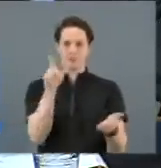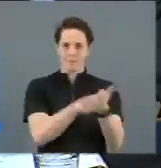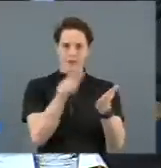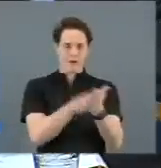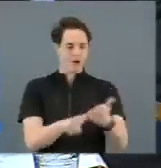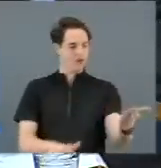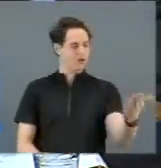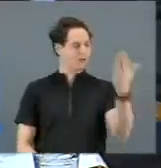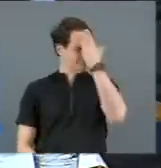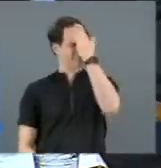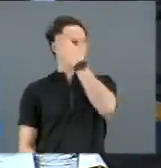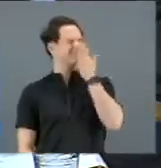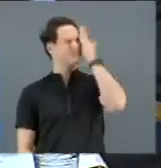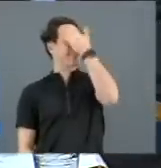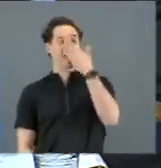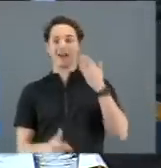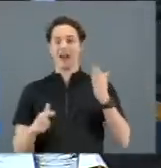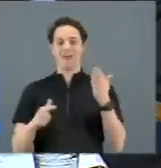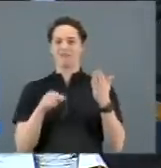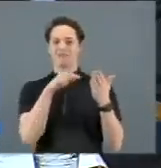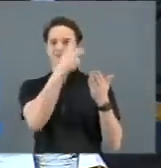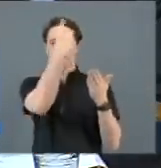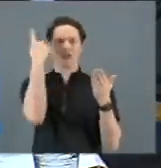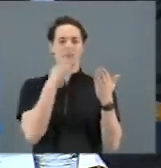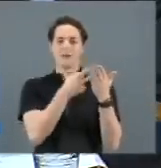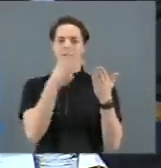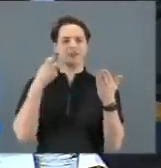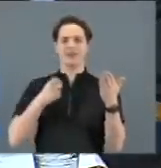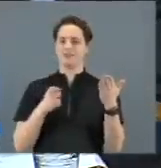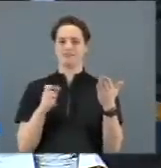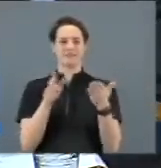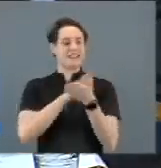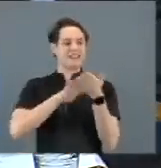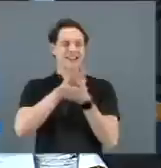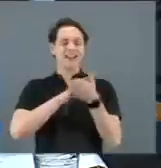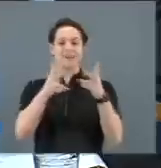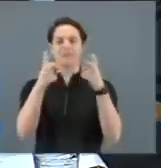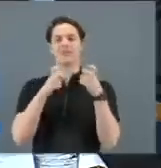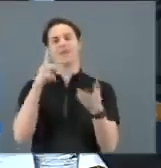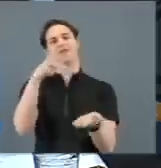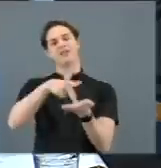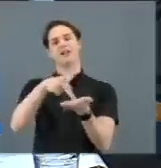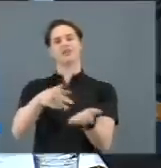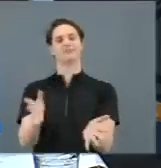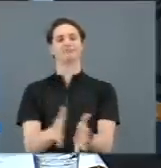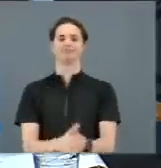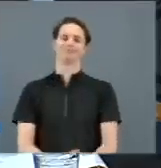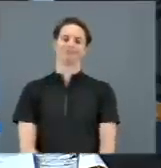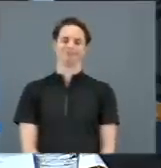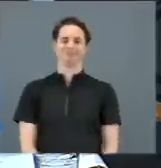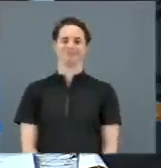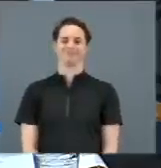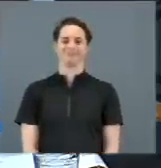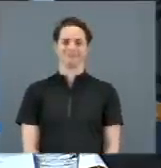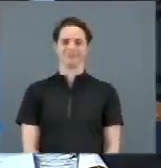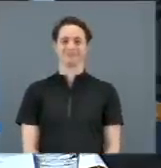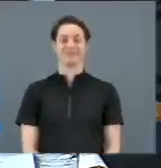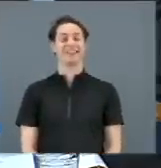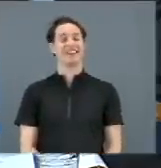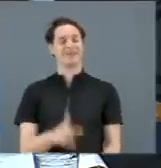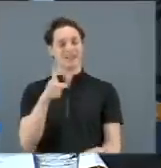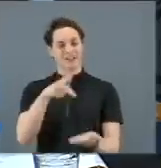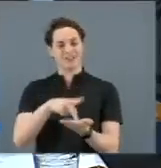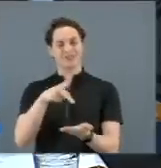a sua predisposição e o seu preconceito não permitem que ela enxergue a verdade. A verdade.